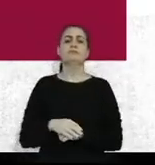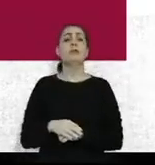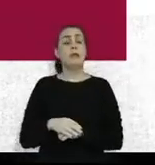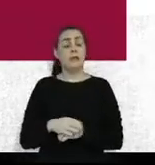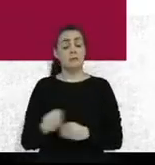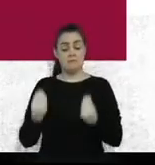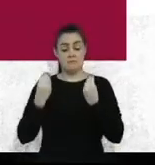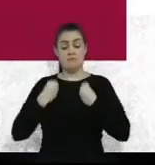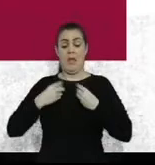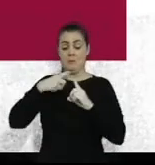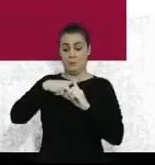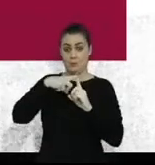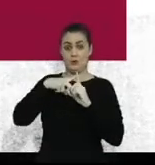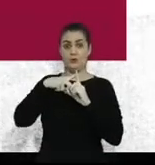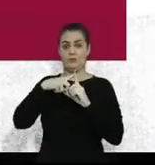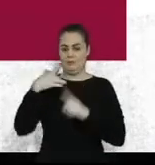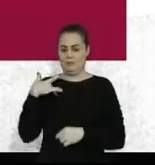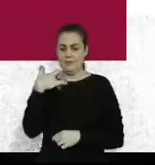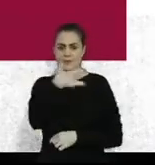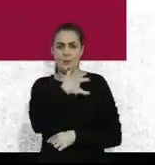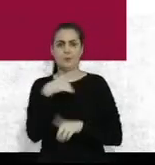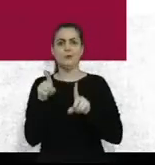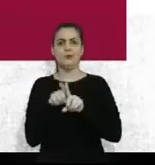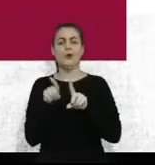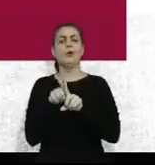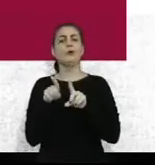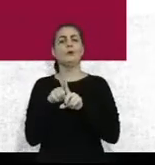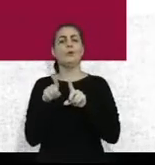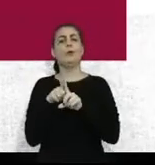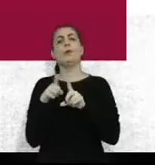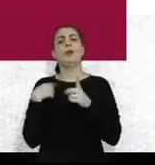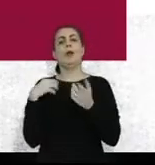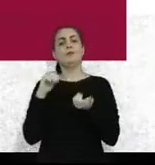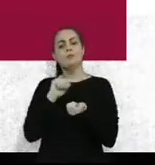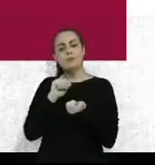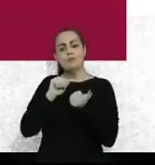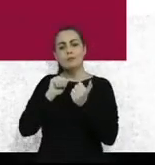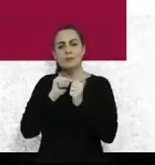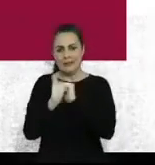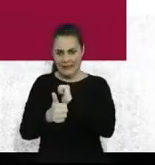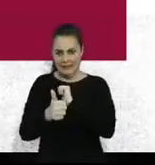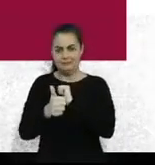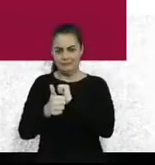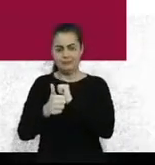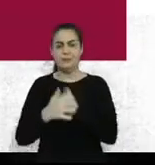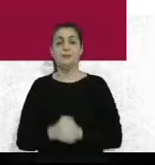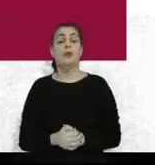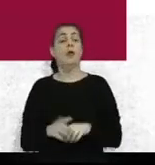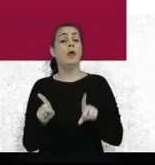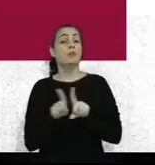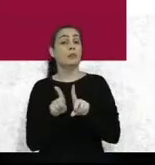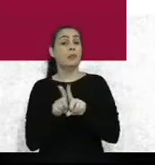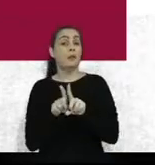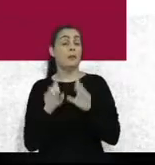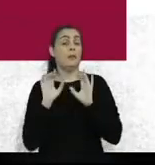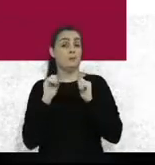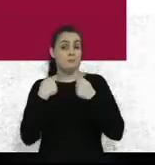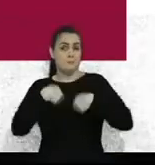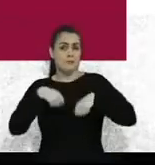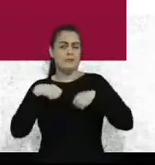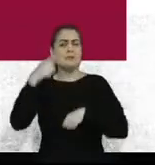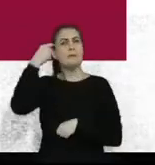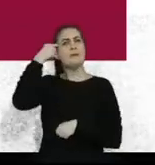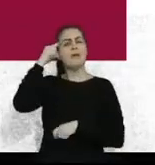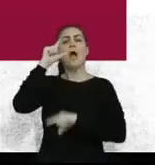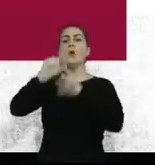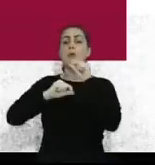esportiva, a gente fala do preparo para o treino, mas a gente também tem que pensar na recuperação, tá? Então, não é só a energia